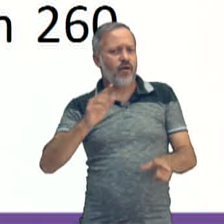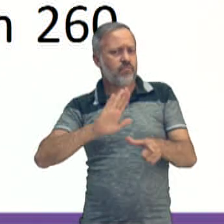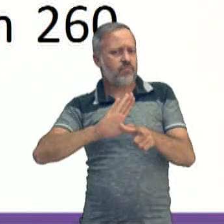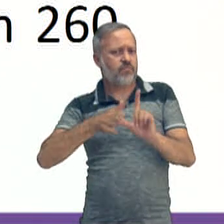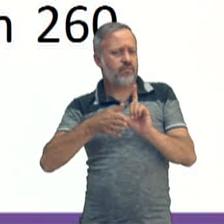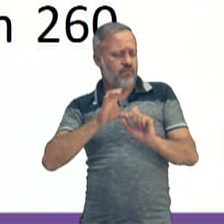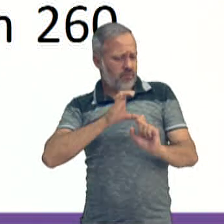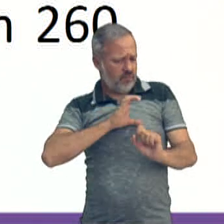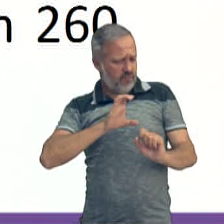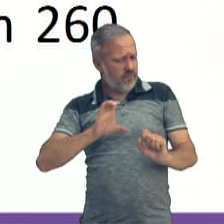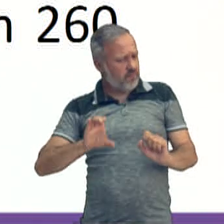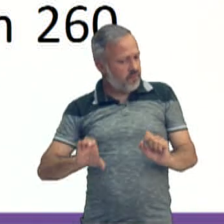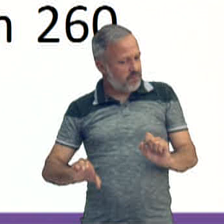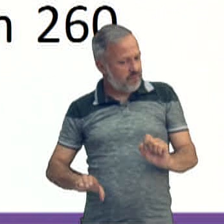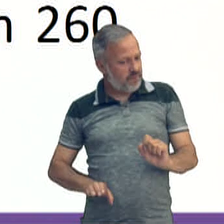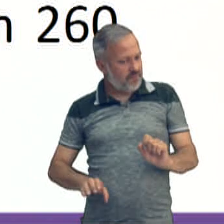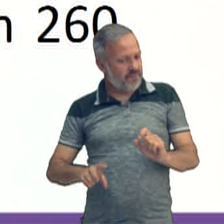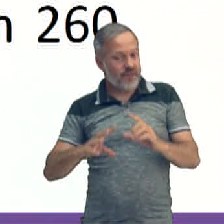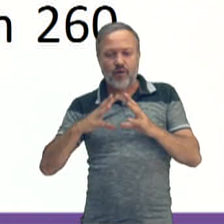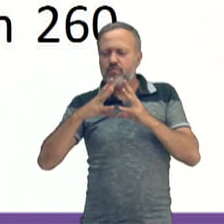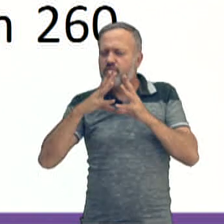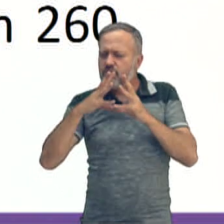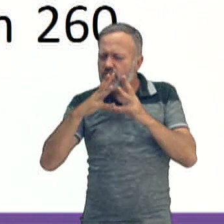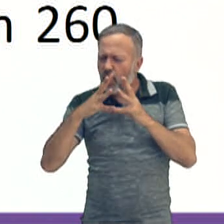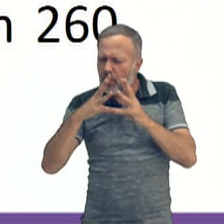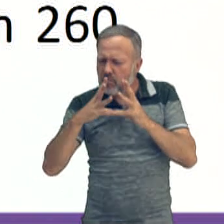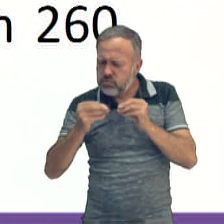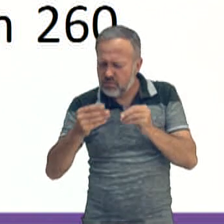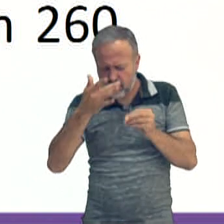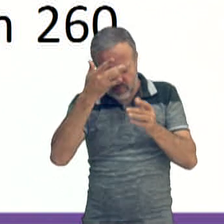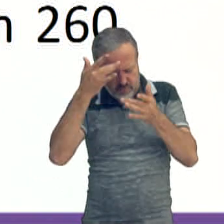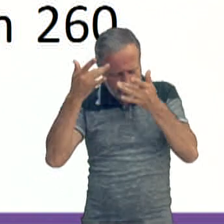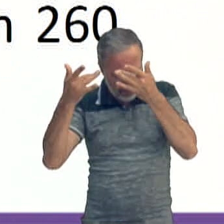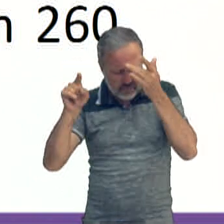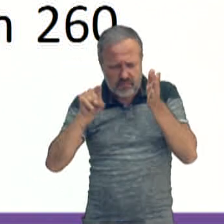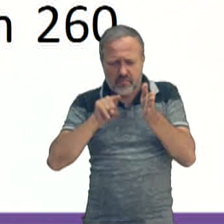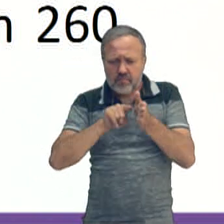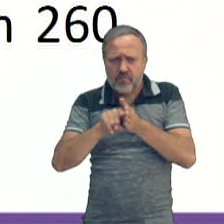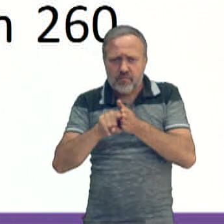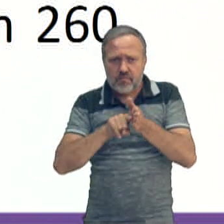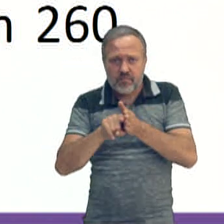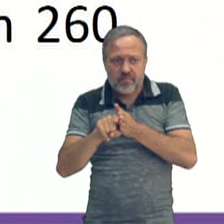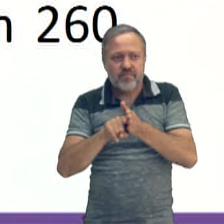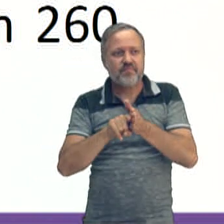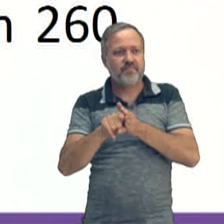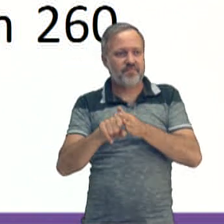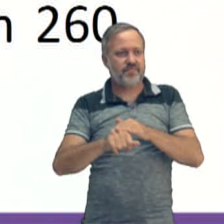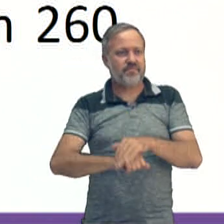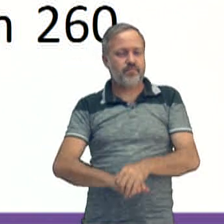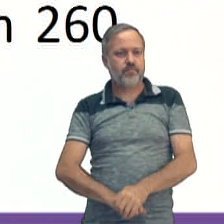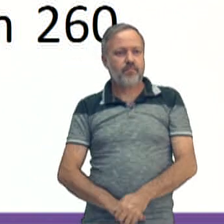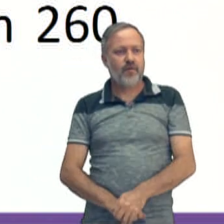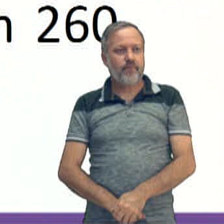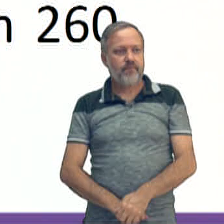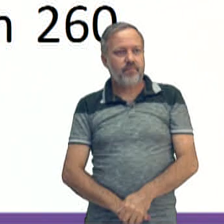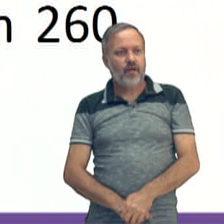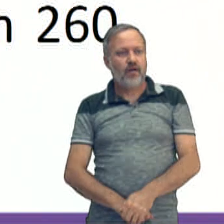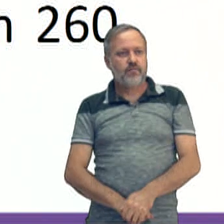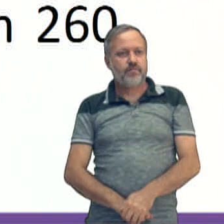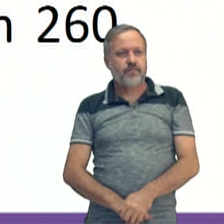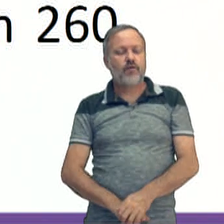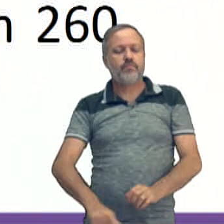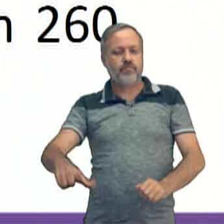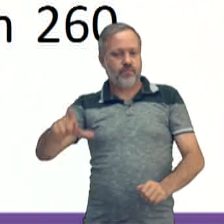Vamos falar sobre isso nesta aula. Então, o calendário Maia funciona da seguinte forma: são dois calendários, um dentro